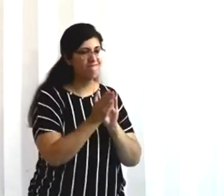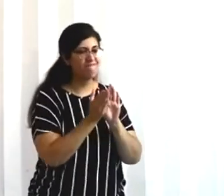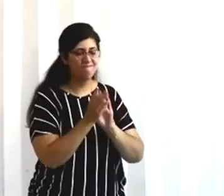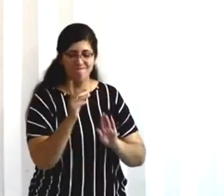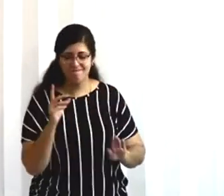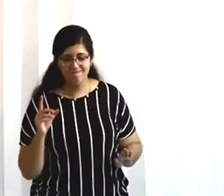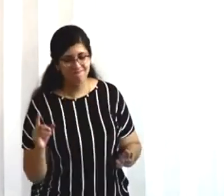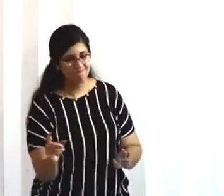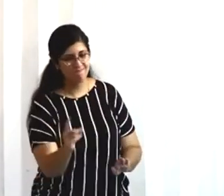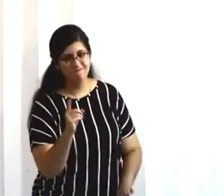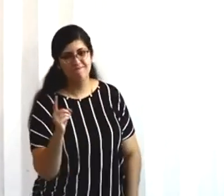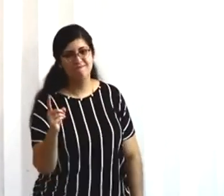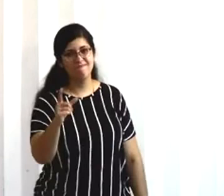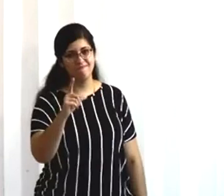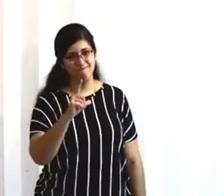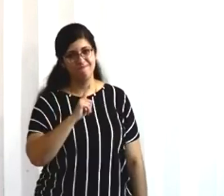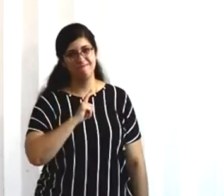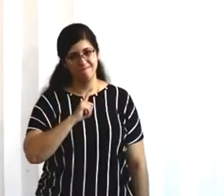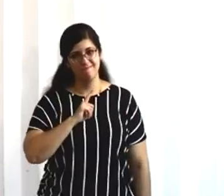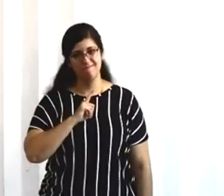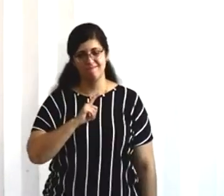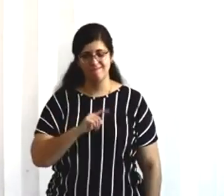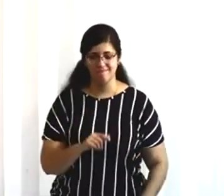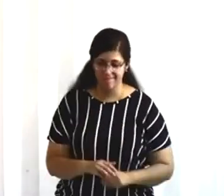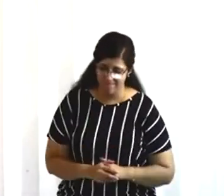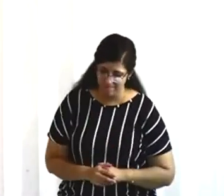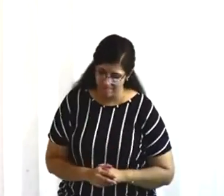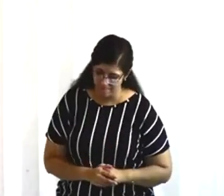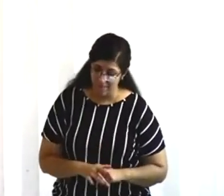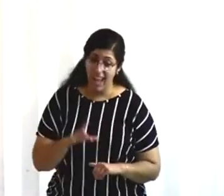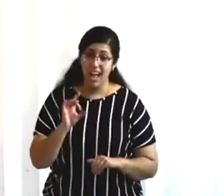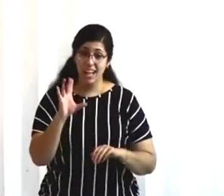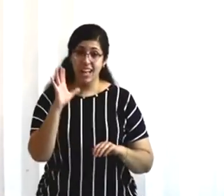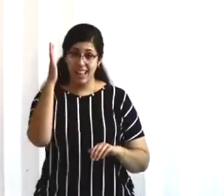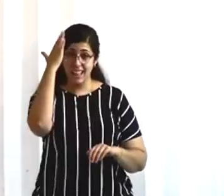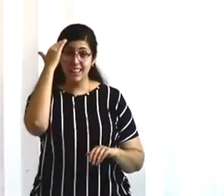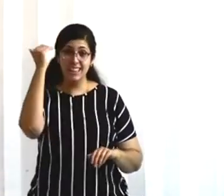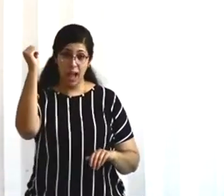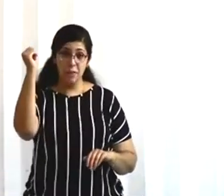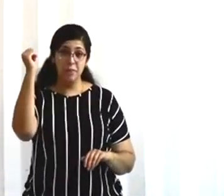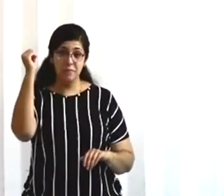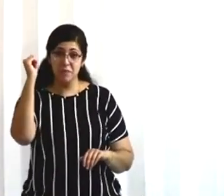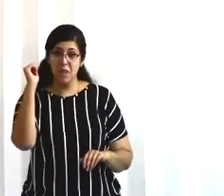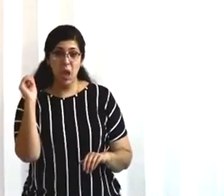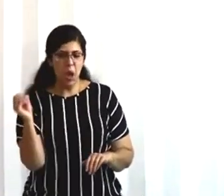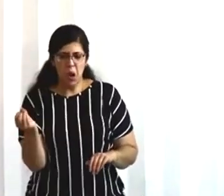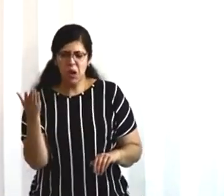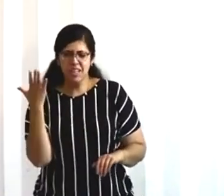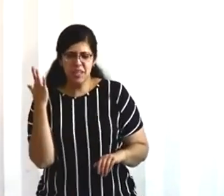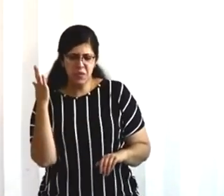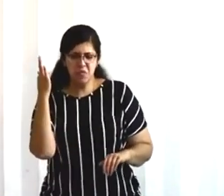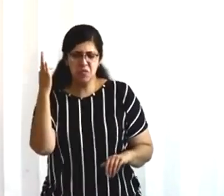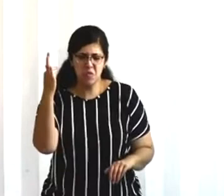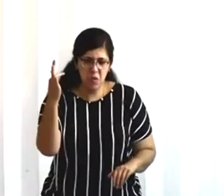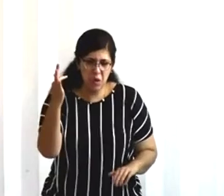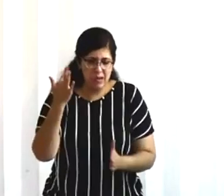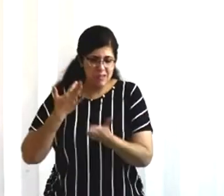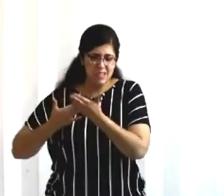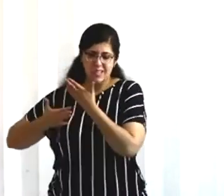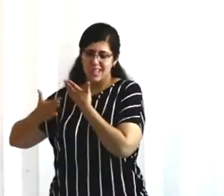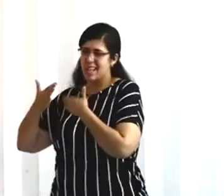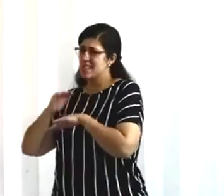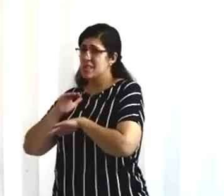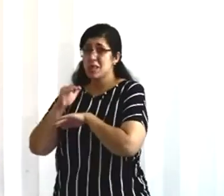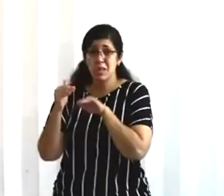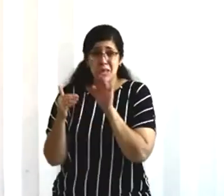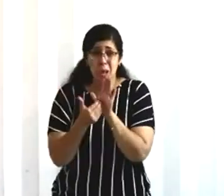eternidade, pois só Ele sabe o que é padecer, só Ele sabe o que é passar por